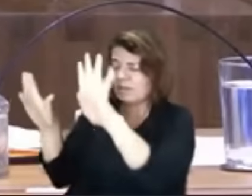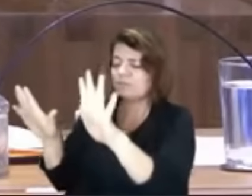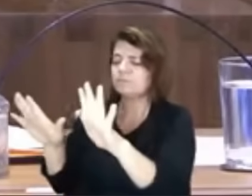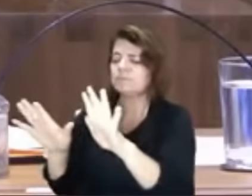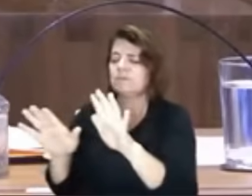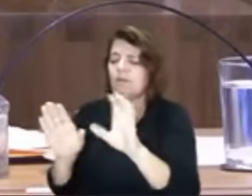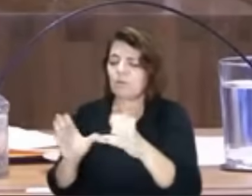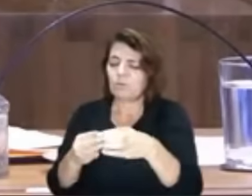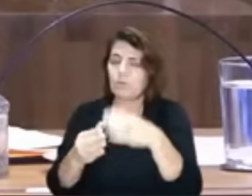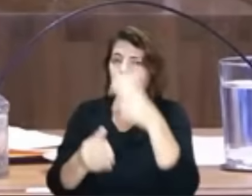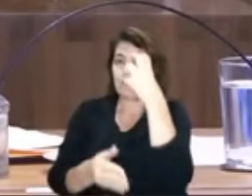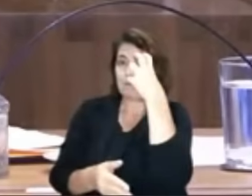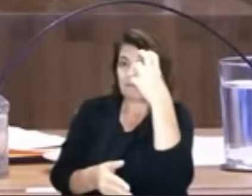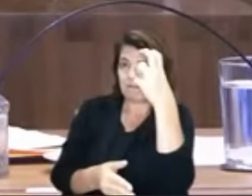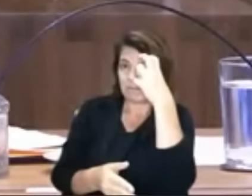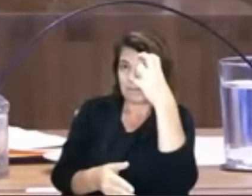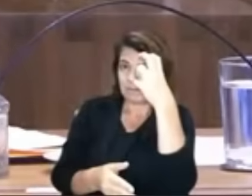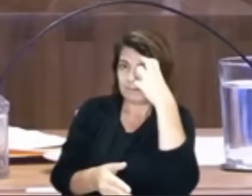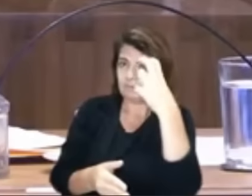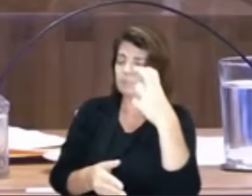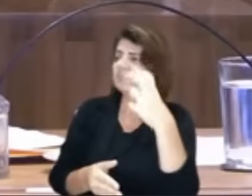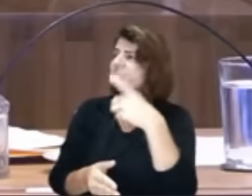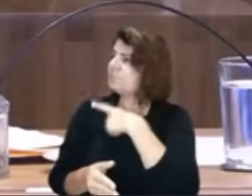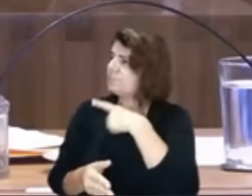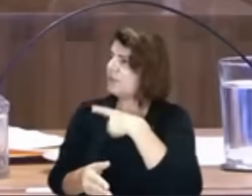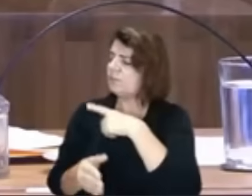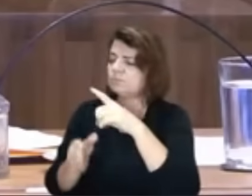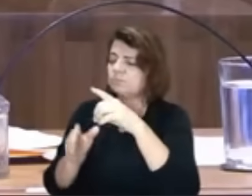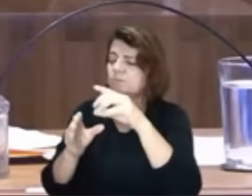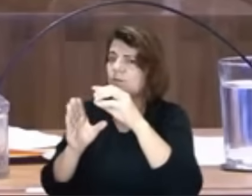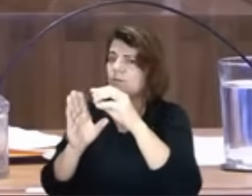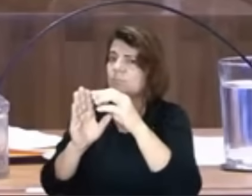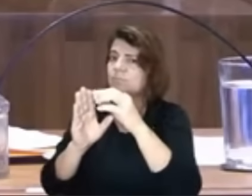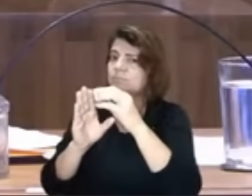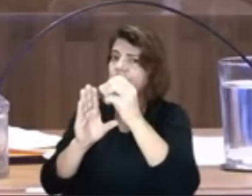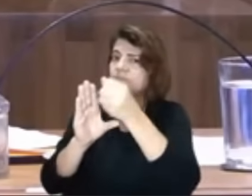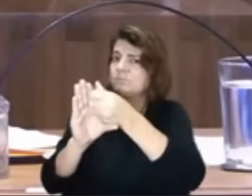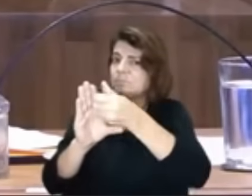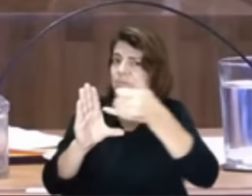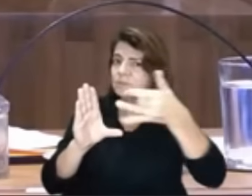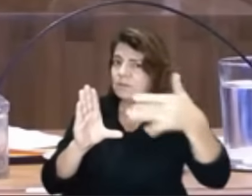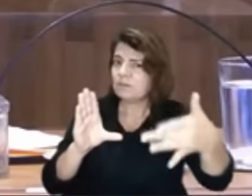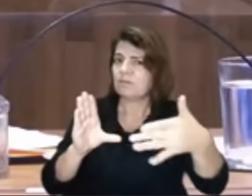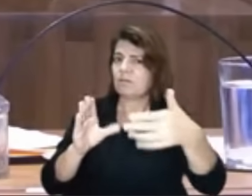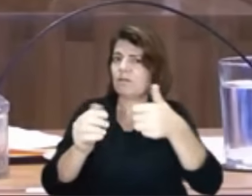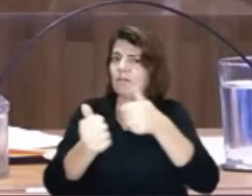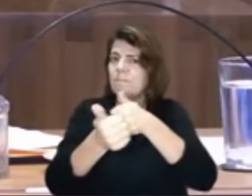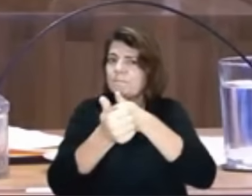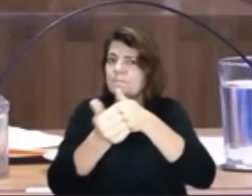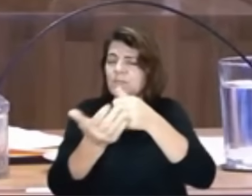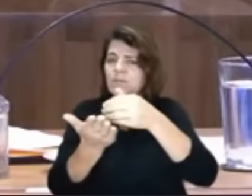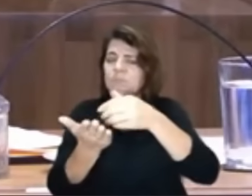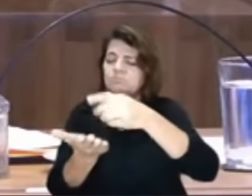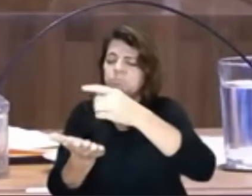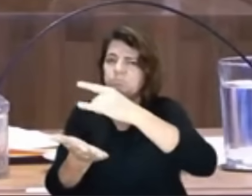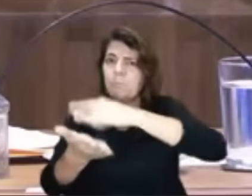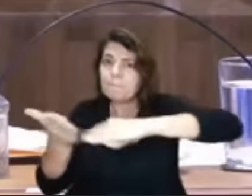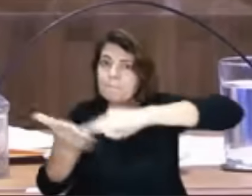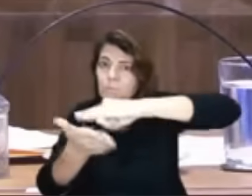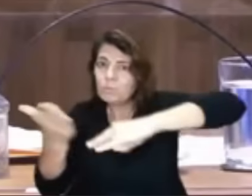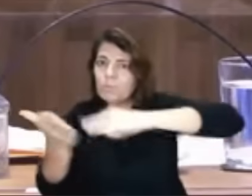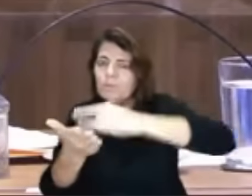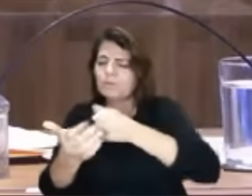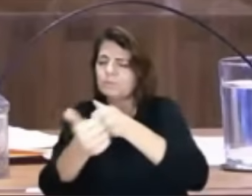inteligência ela tem nas suas determinações um portfólio de acompanhamento da situação e é isso que Embasa a